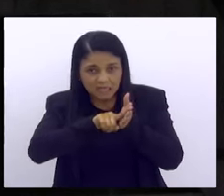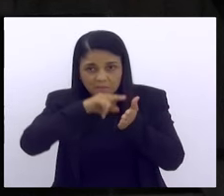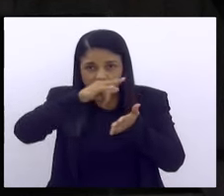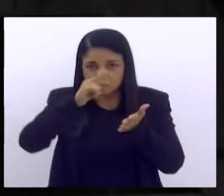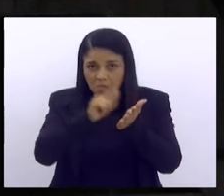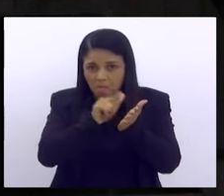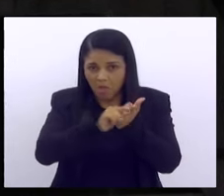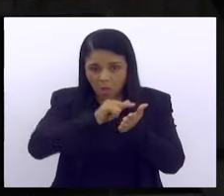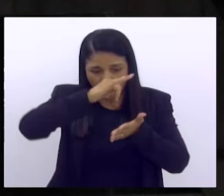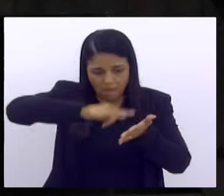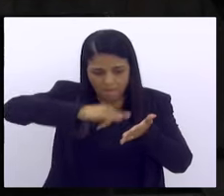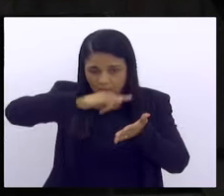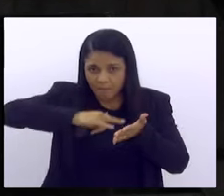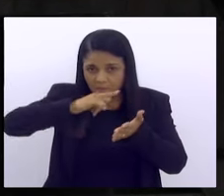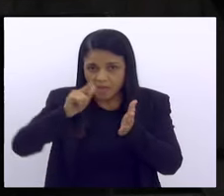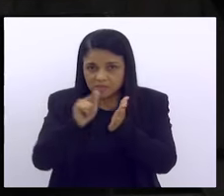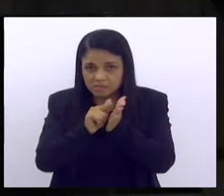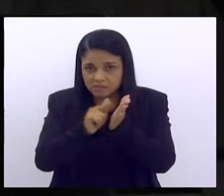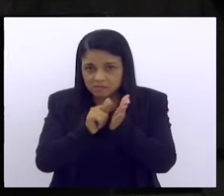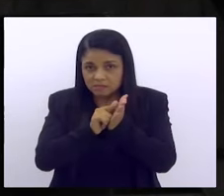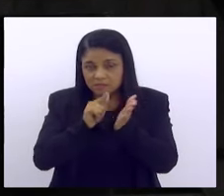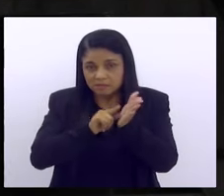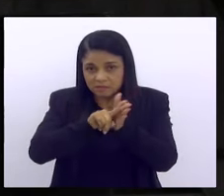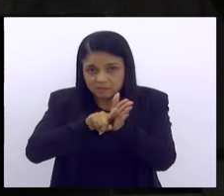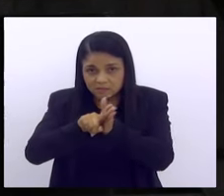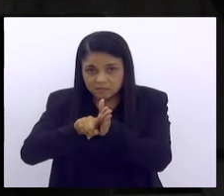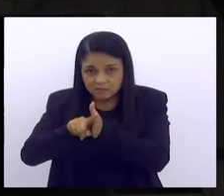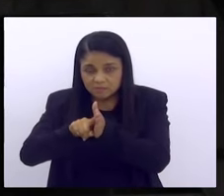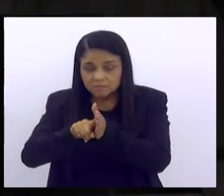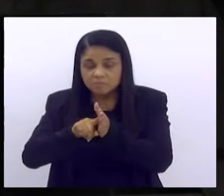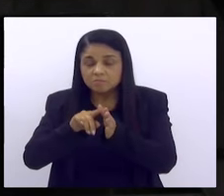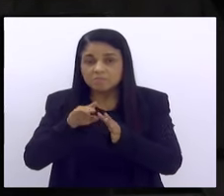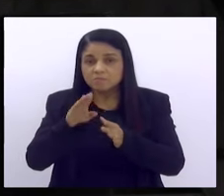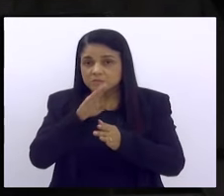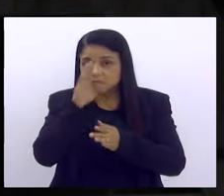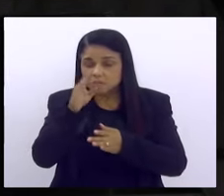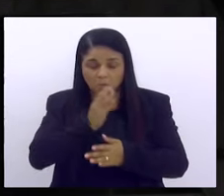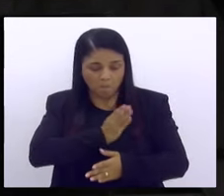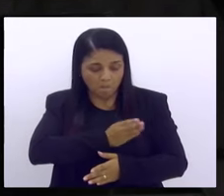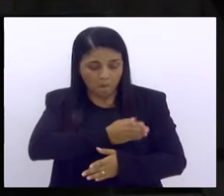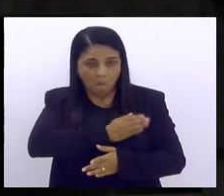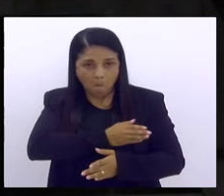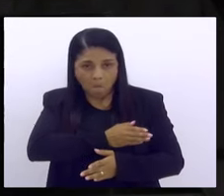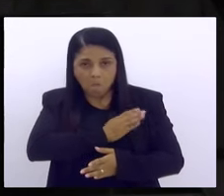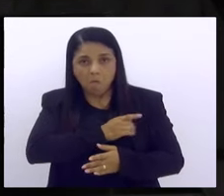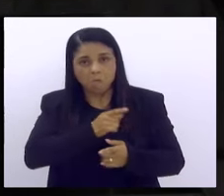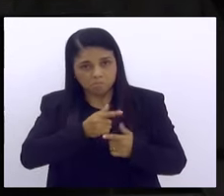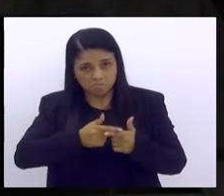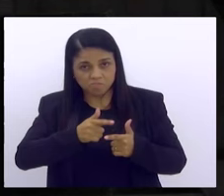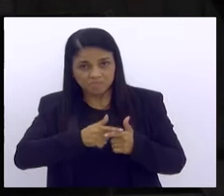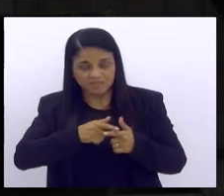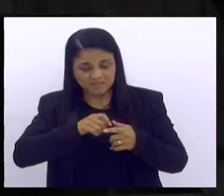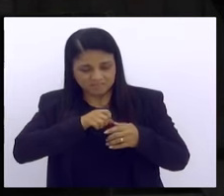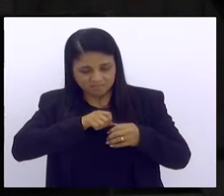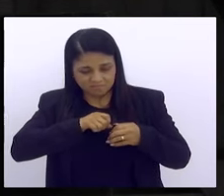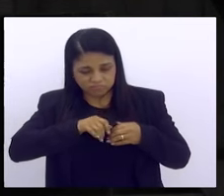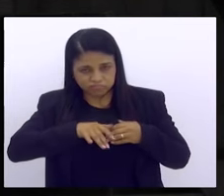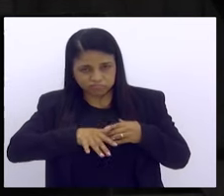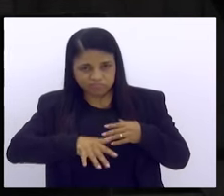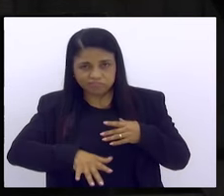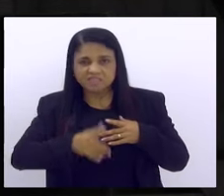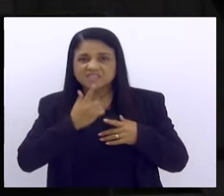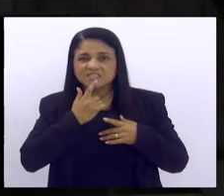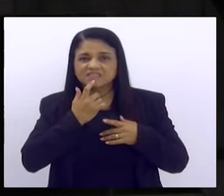mãos, passando mal, uma cardiopata, sangrando dentro